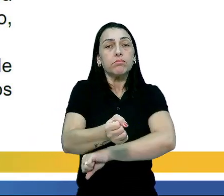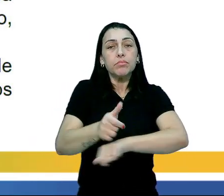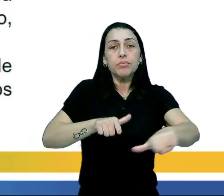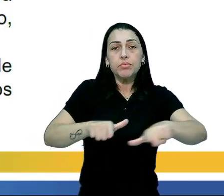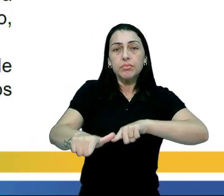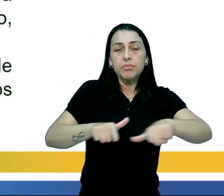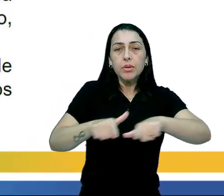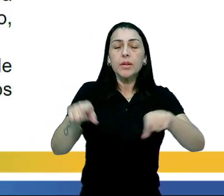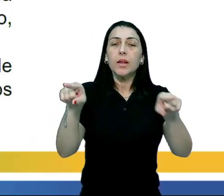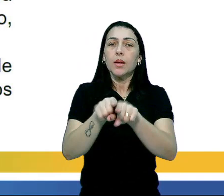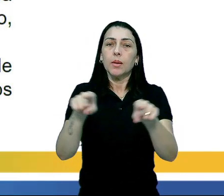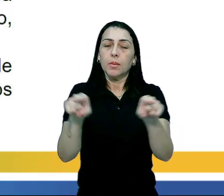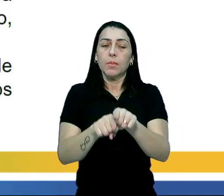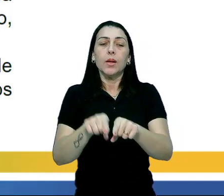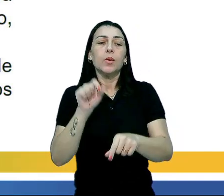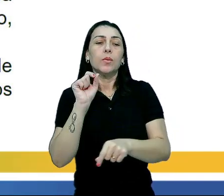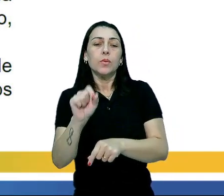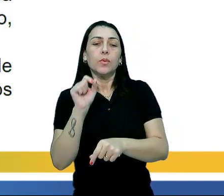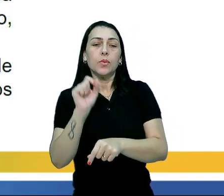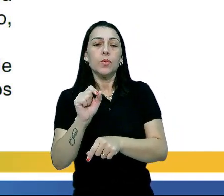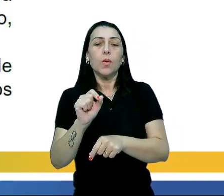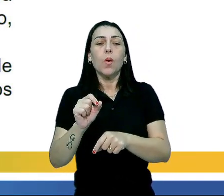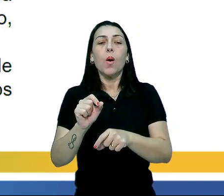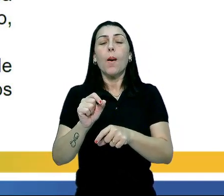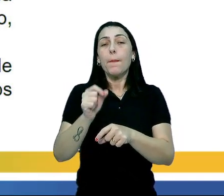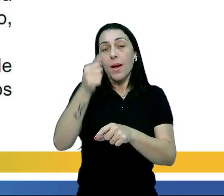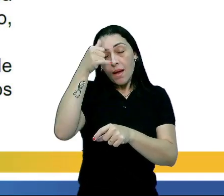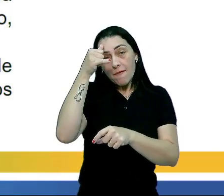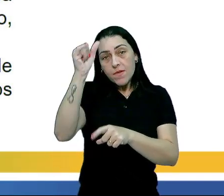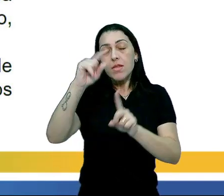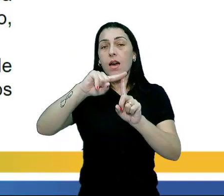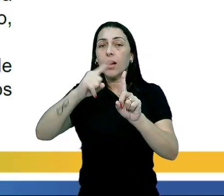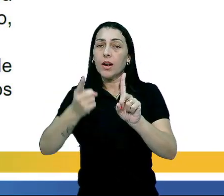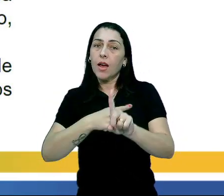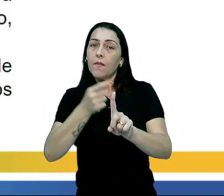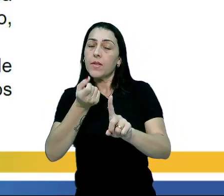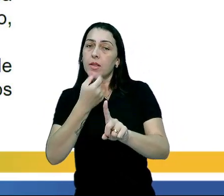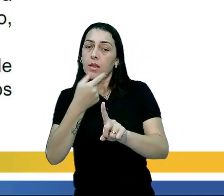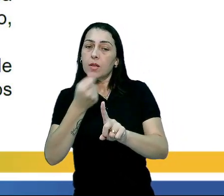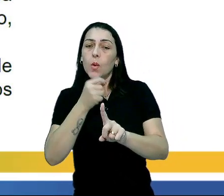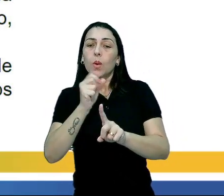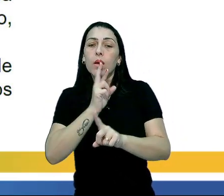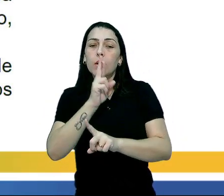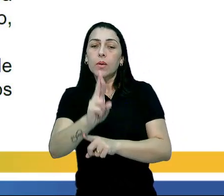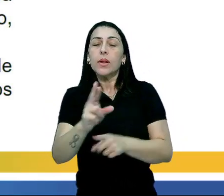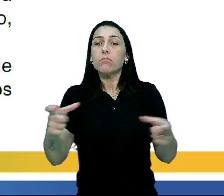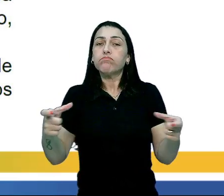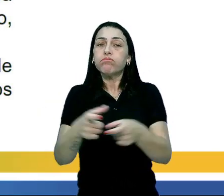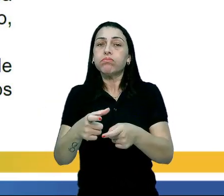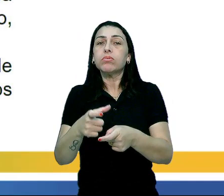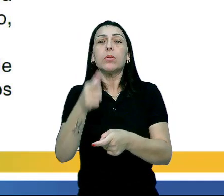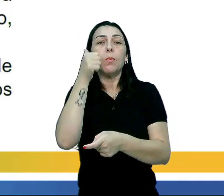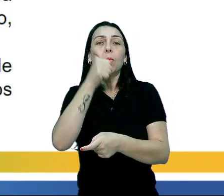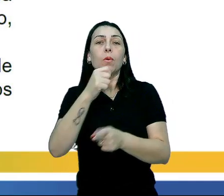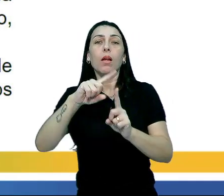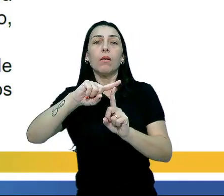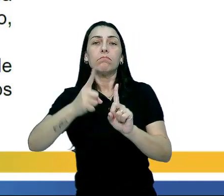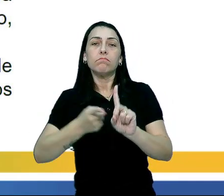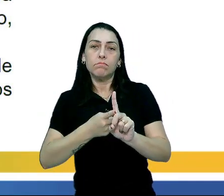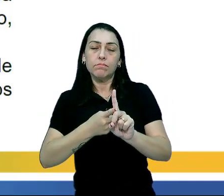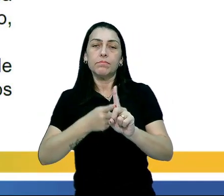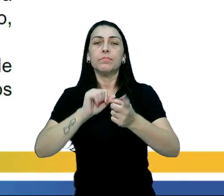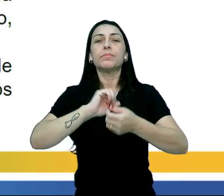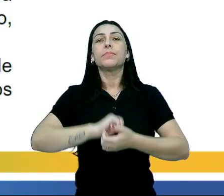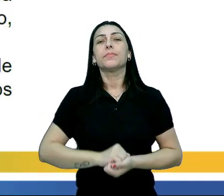trabalho, além da disponibilidade de métodos contraceptivos, o que resulta na redução da